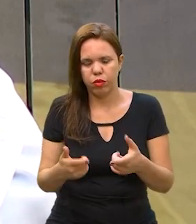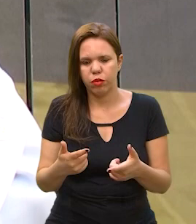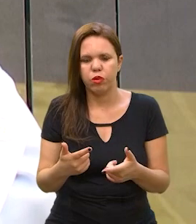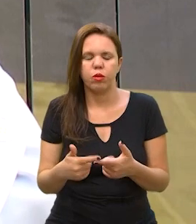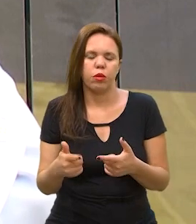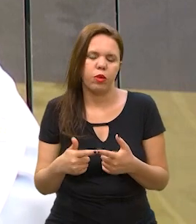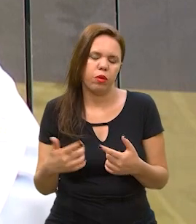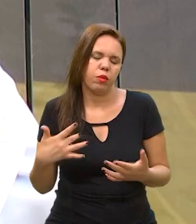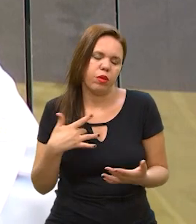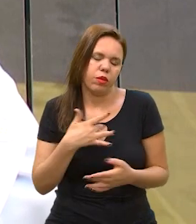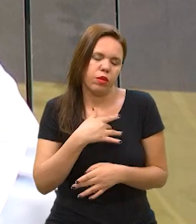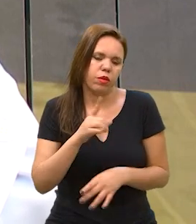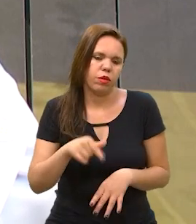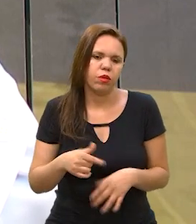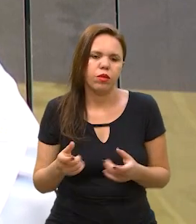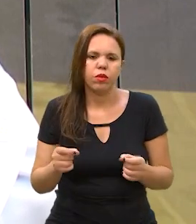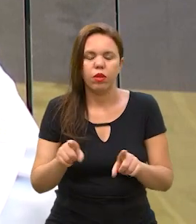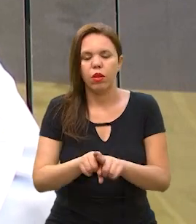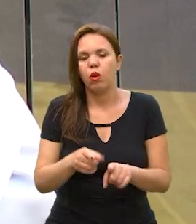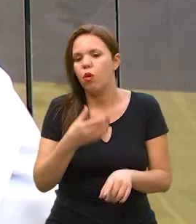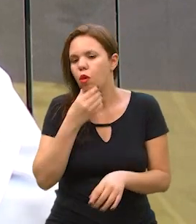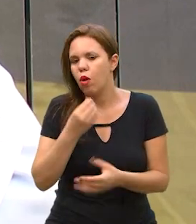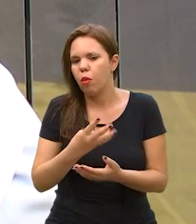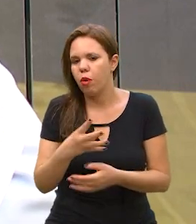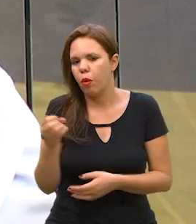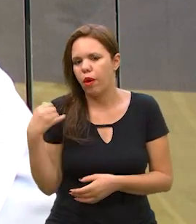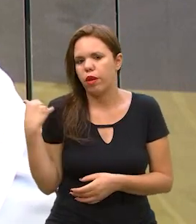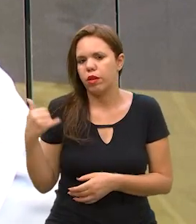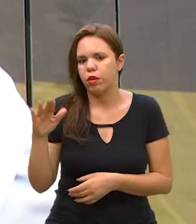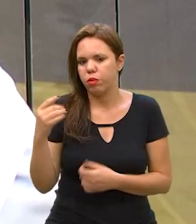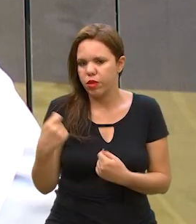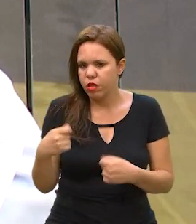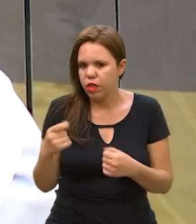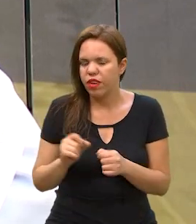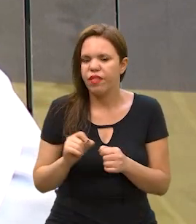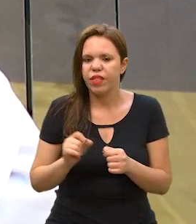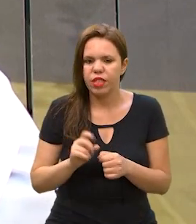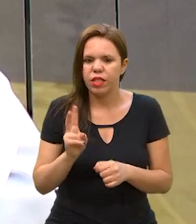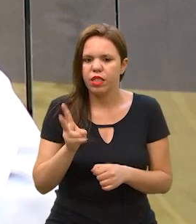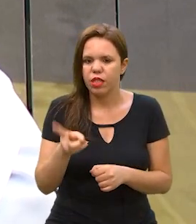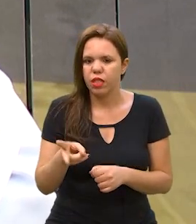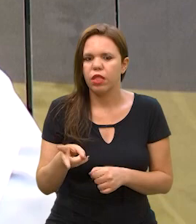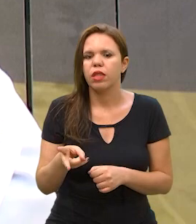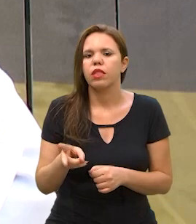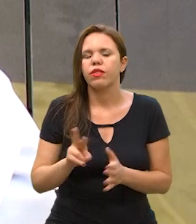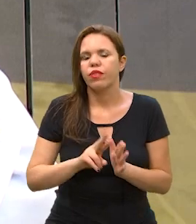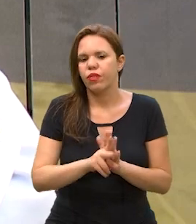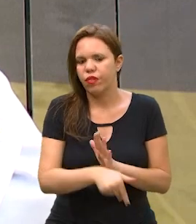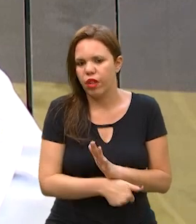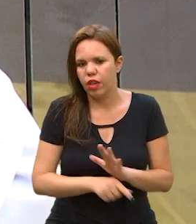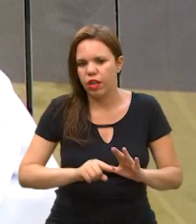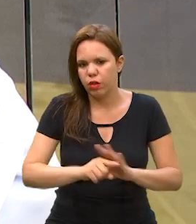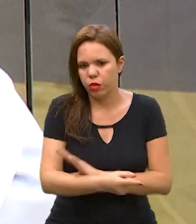neoplasias. Então o homem, a partir dos 40 anos, precisa estar fazendo tanto o exame sérico